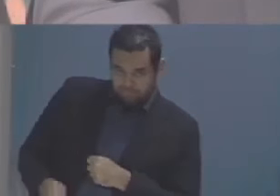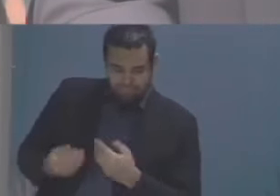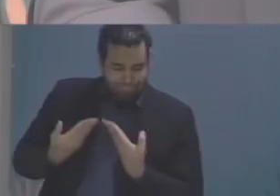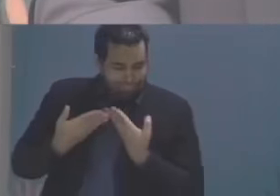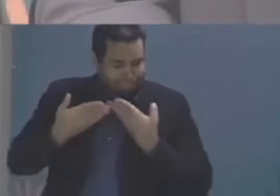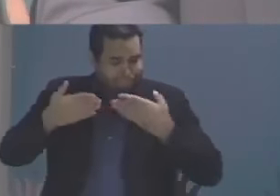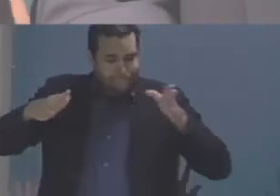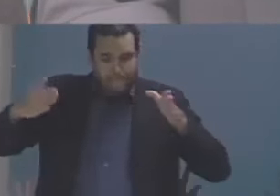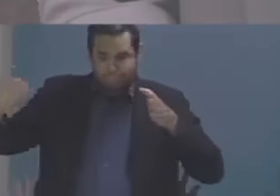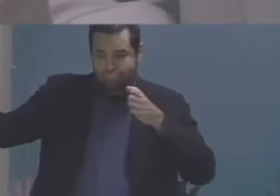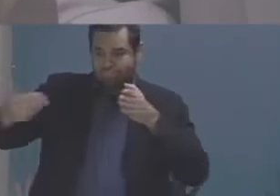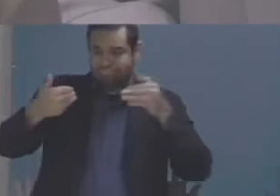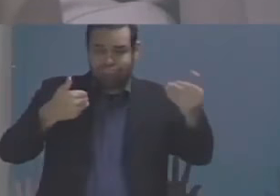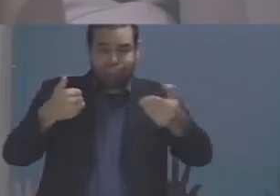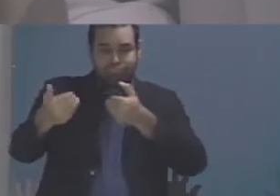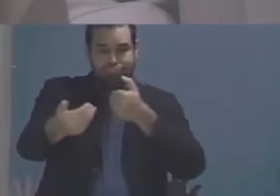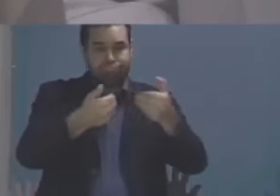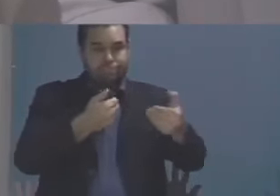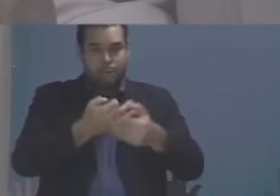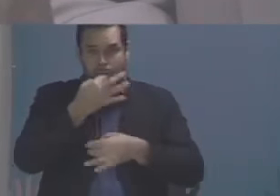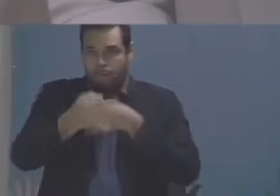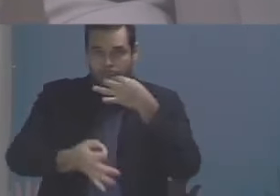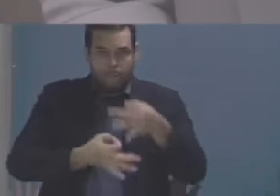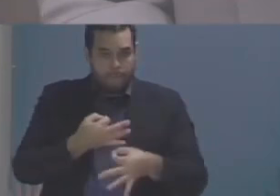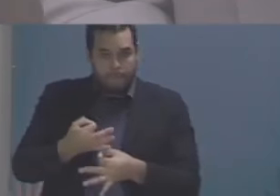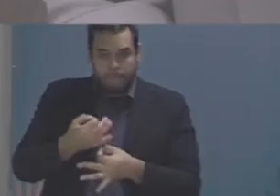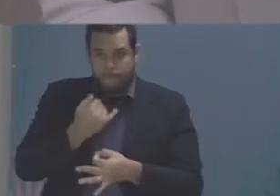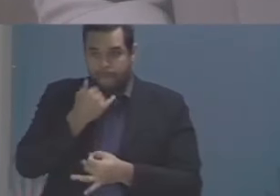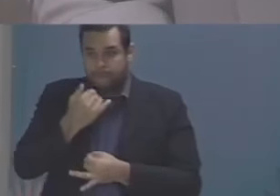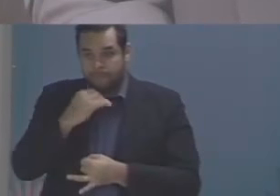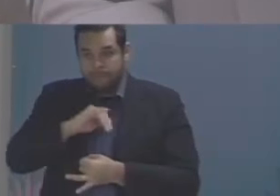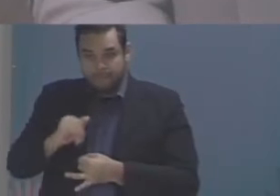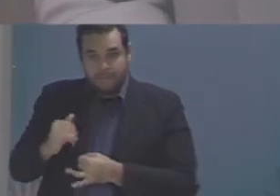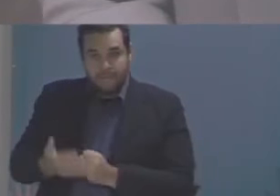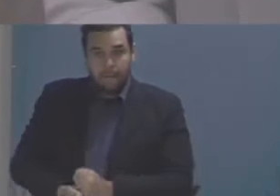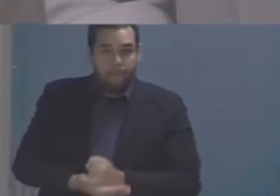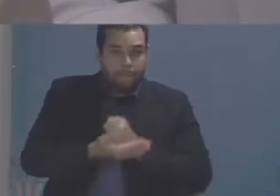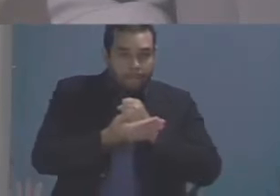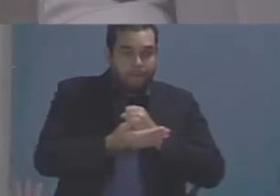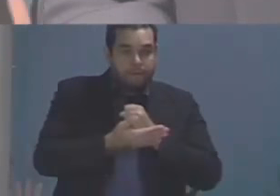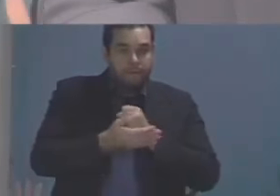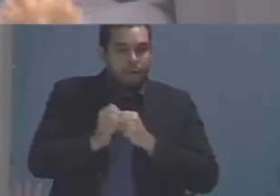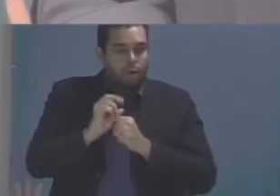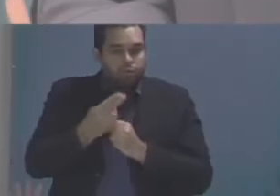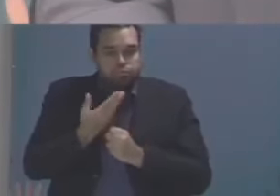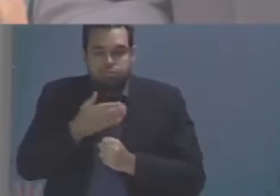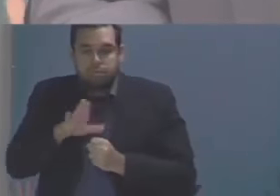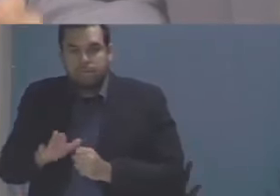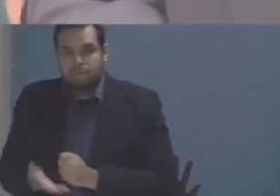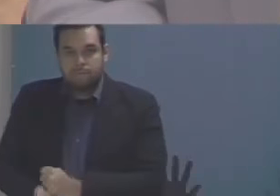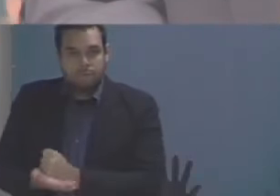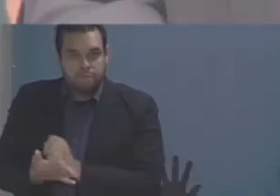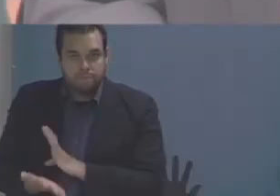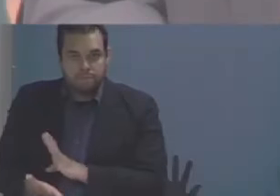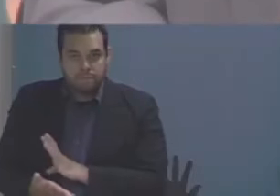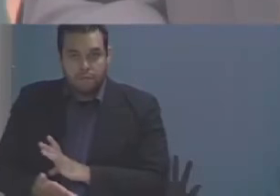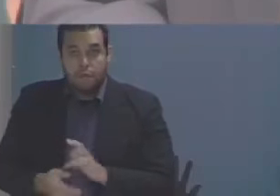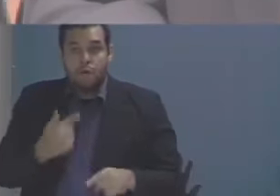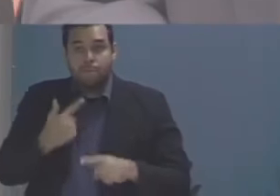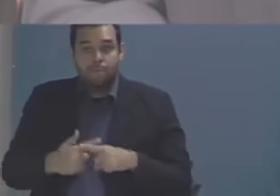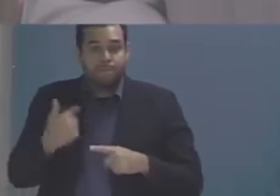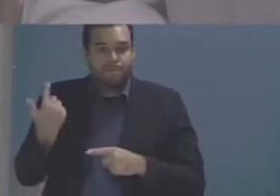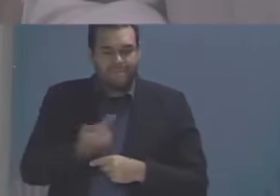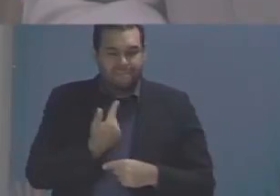a todas as entidades, independente dessas entidades serem favoráveis à nossa gestão ou não. Porque, Luiz, nós enfrentamos